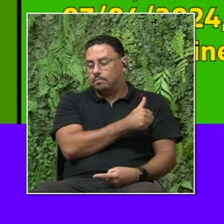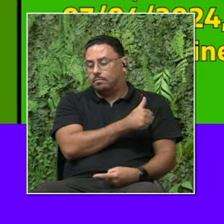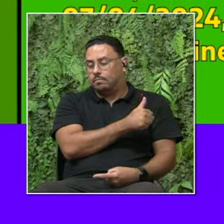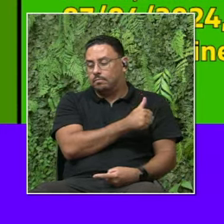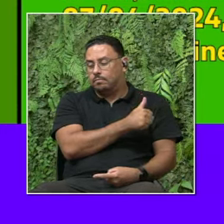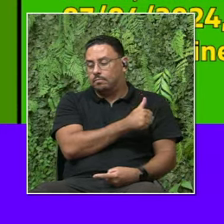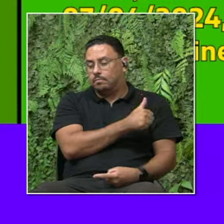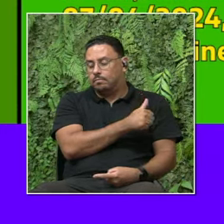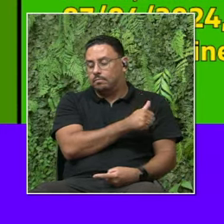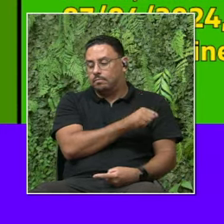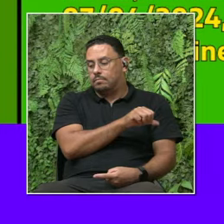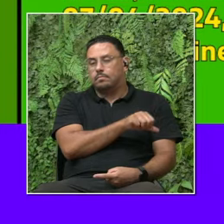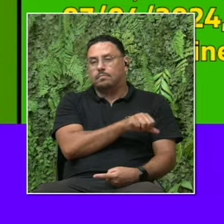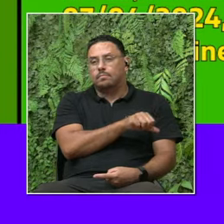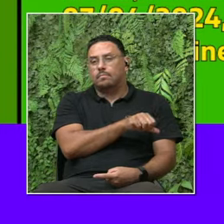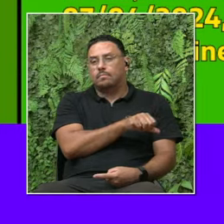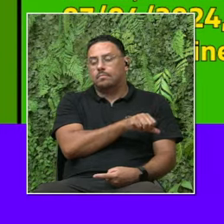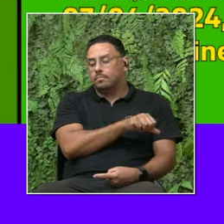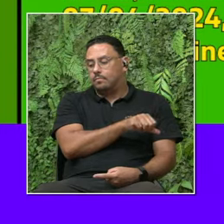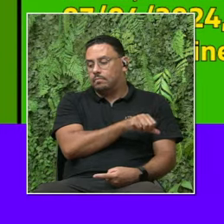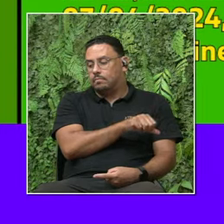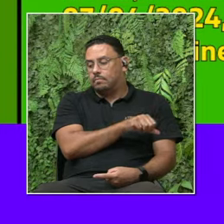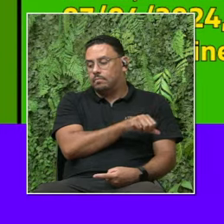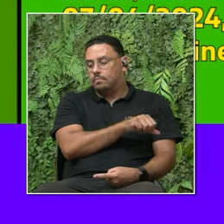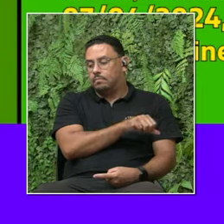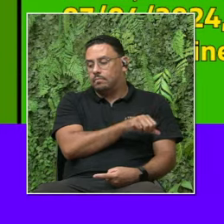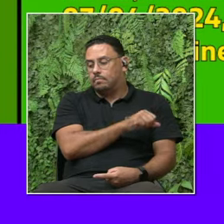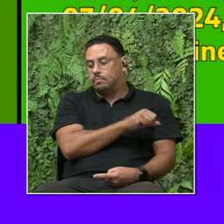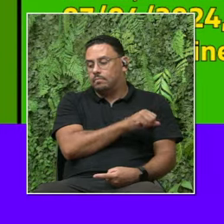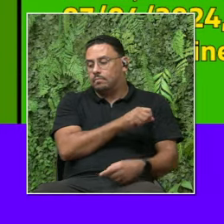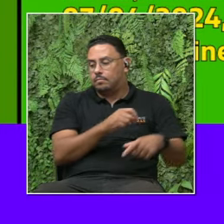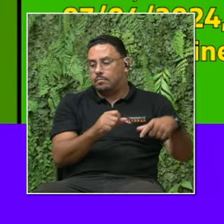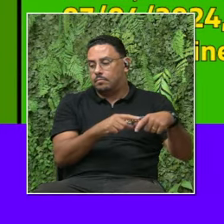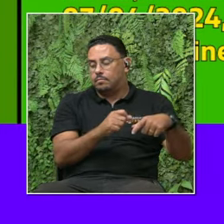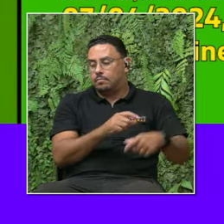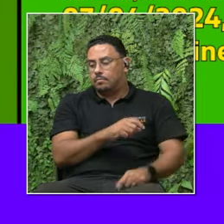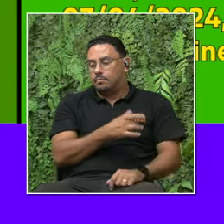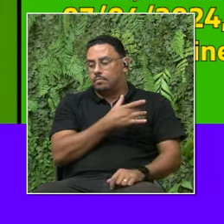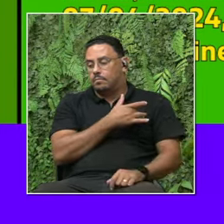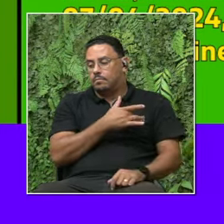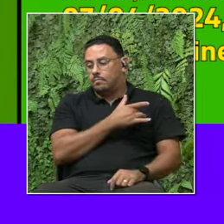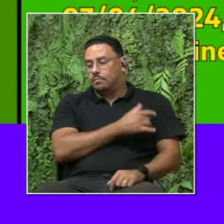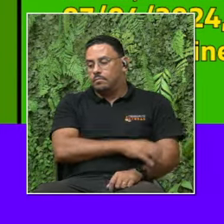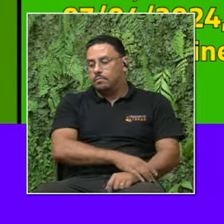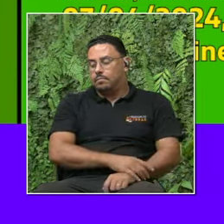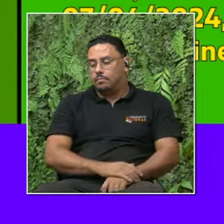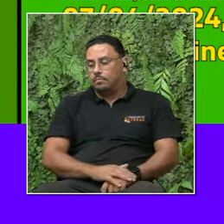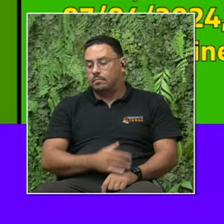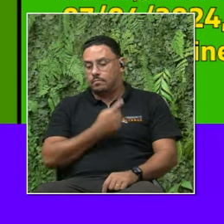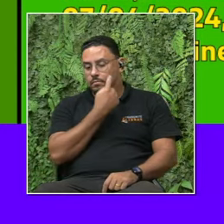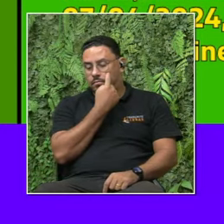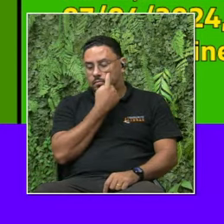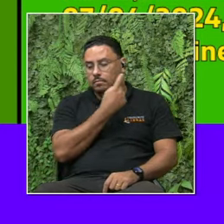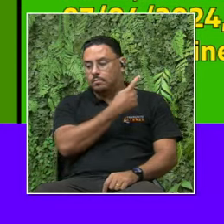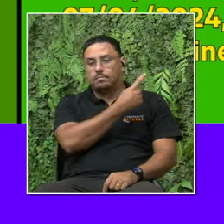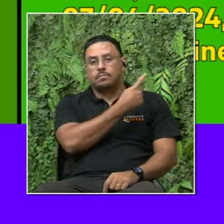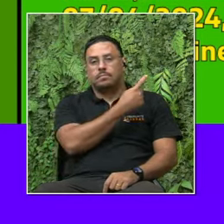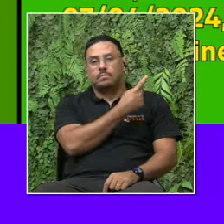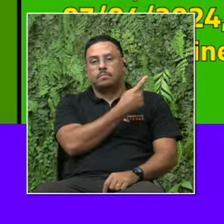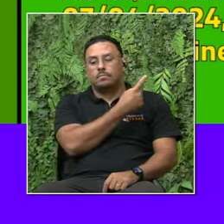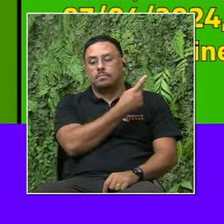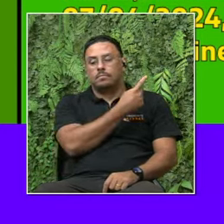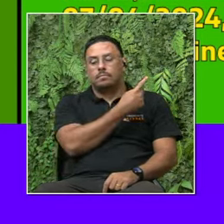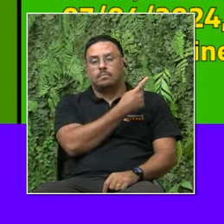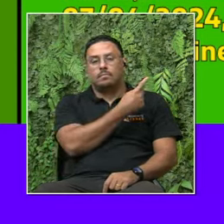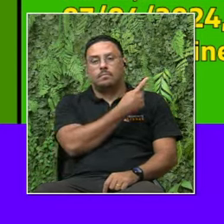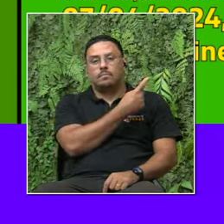de númeroo artilheiro do Cruzeiro Rafael Cabral William nesal Marlon Romero